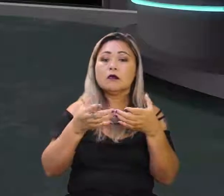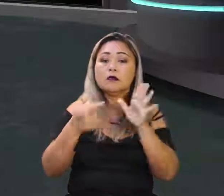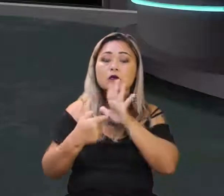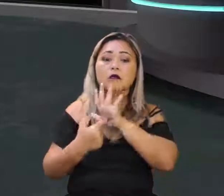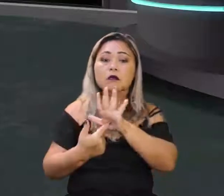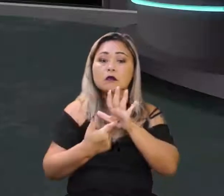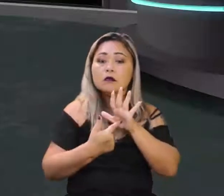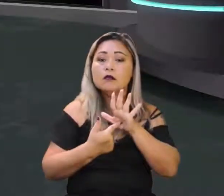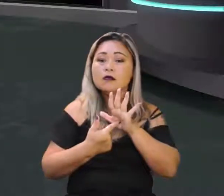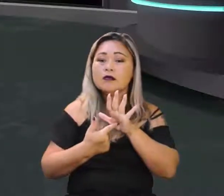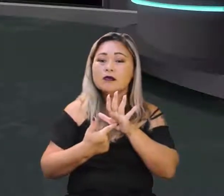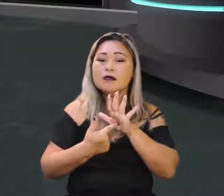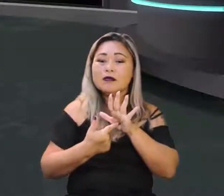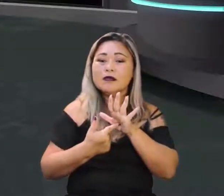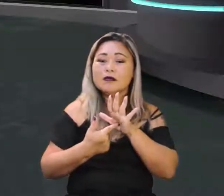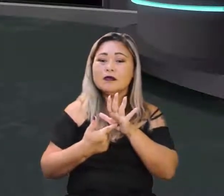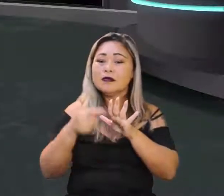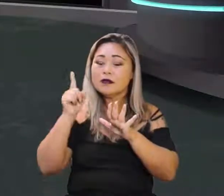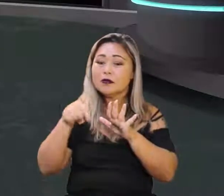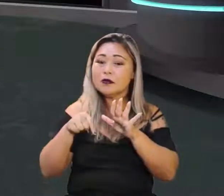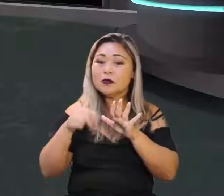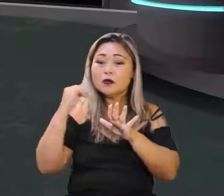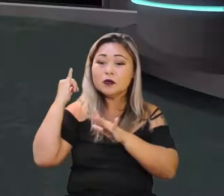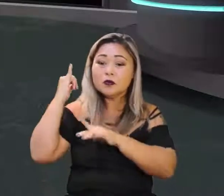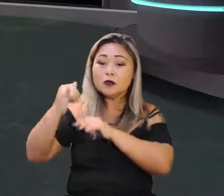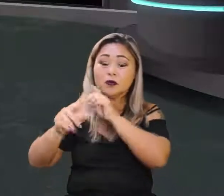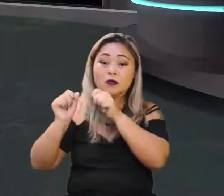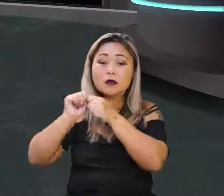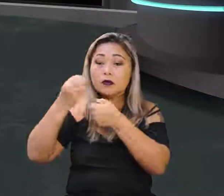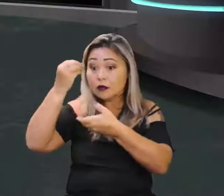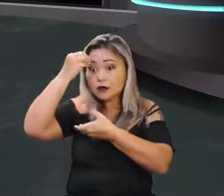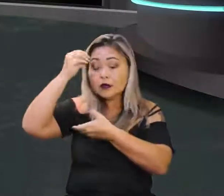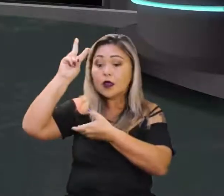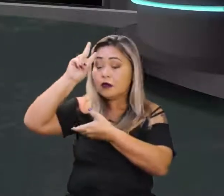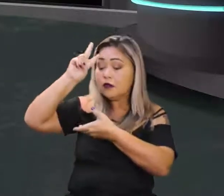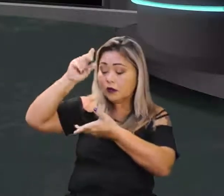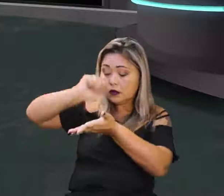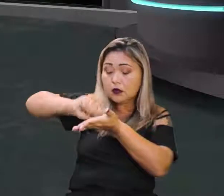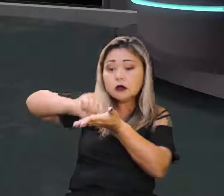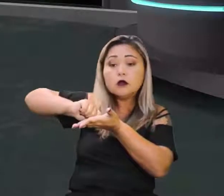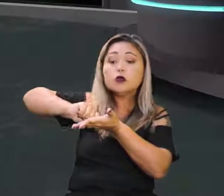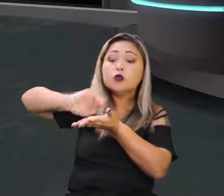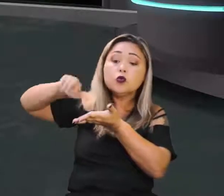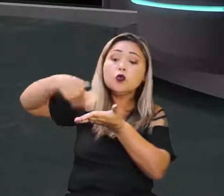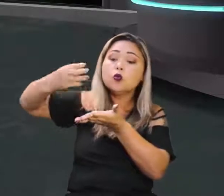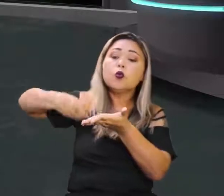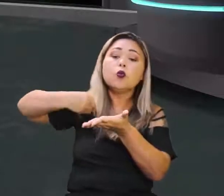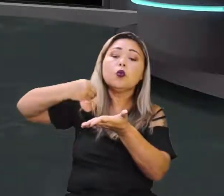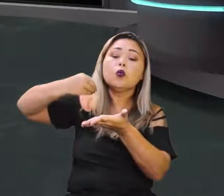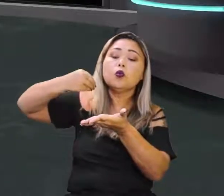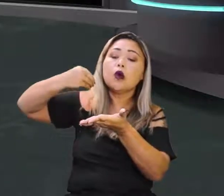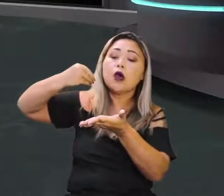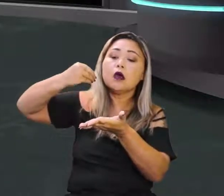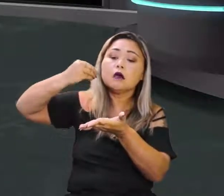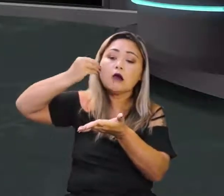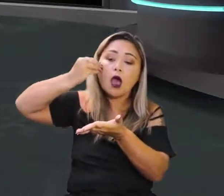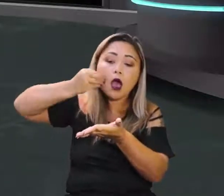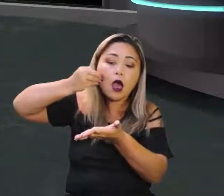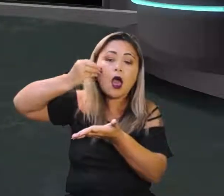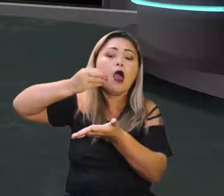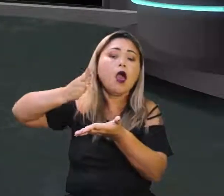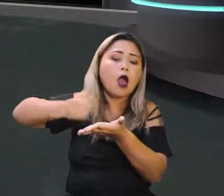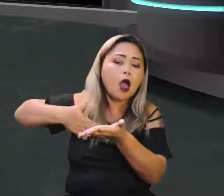apresentações. Verdade. Sim, eu contava, refletia a minha própria história, né? Tudo que eu vivia com a minha família